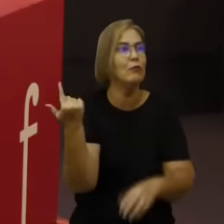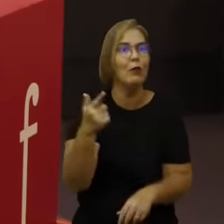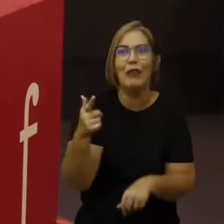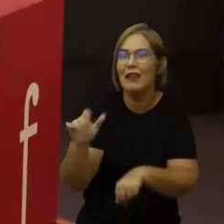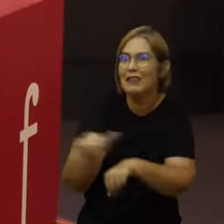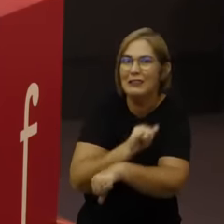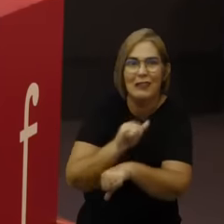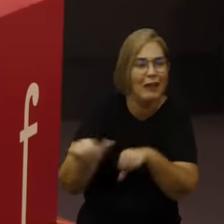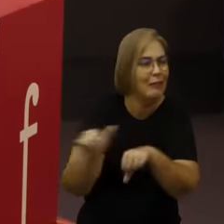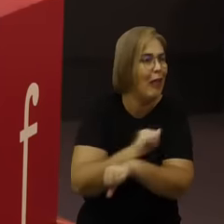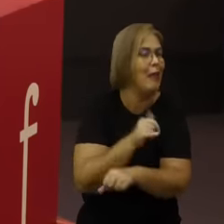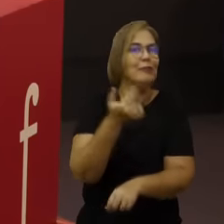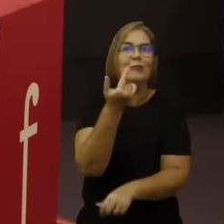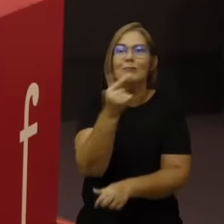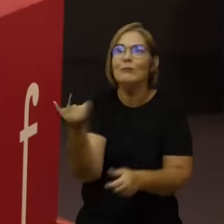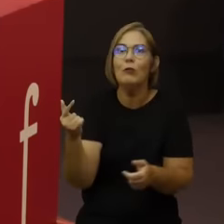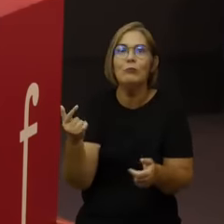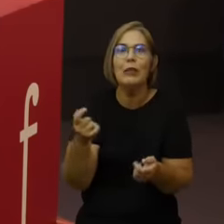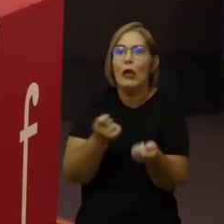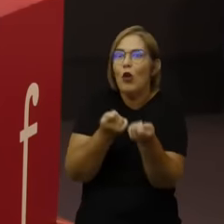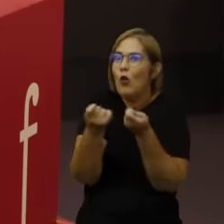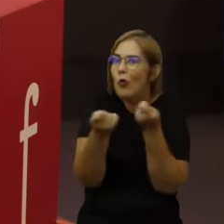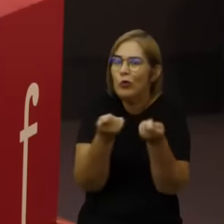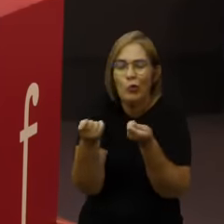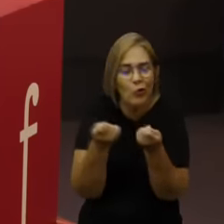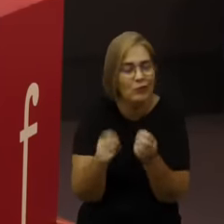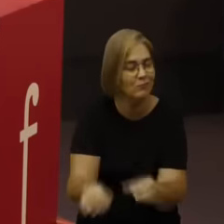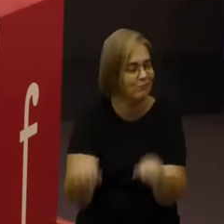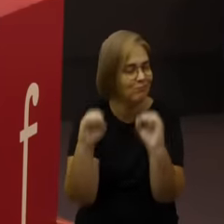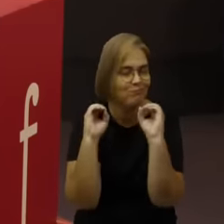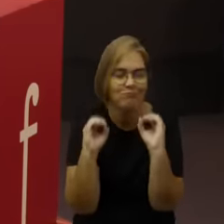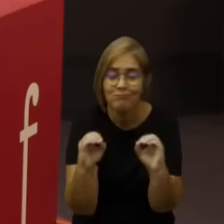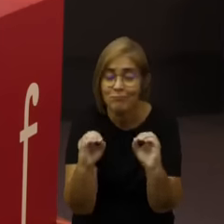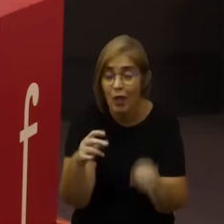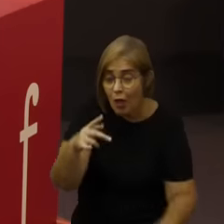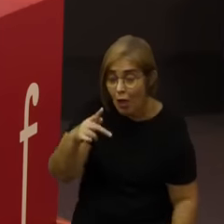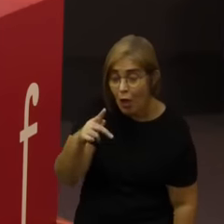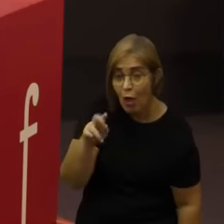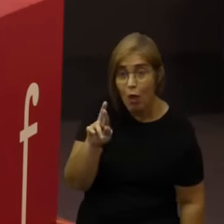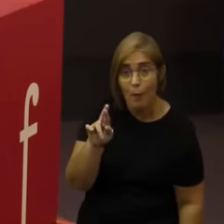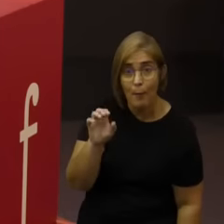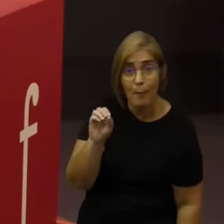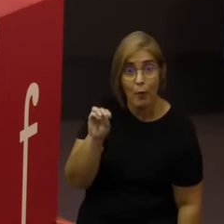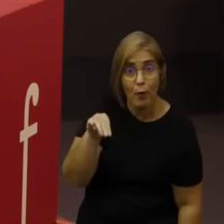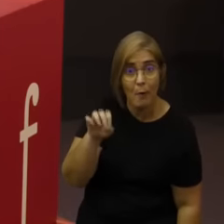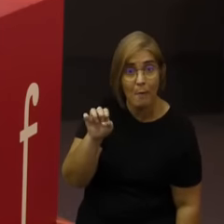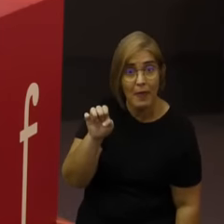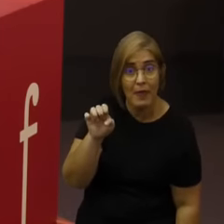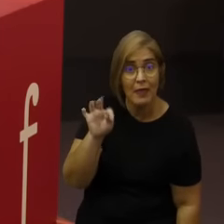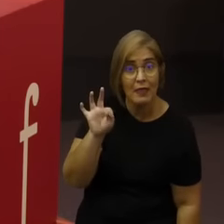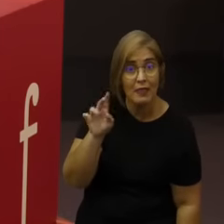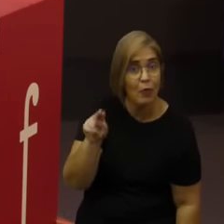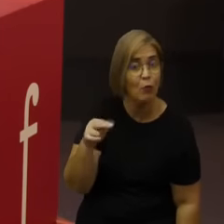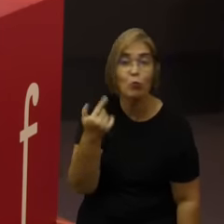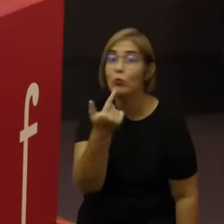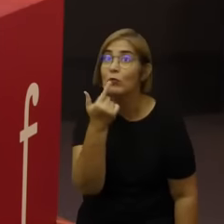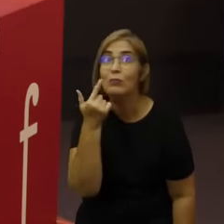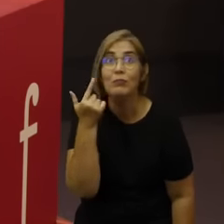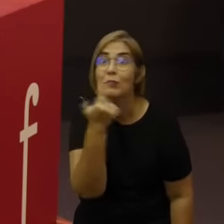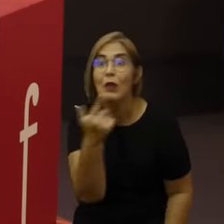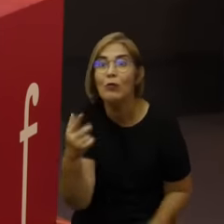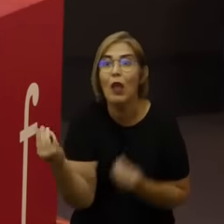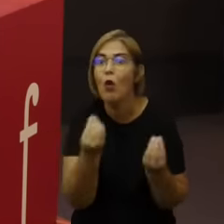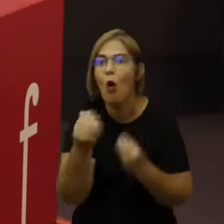possibilidade de que Prometeu fizesse alguma coisa para evitar aquilo. Ora, exatamente.